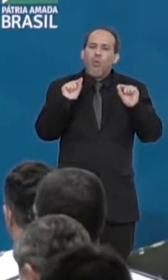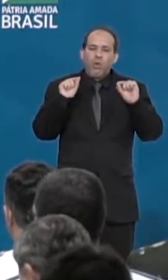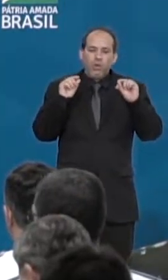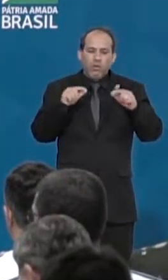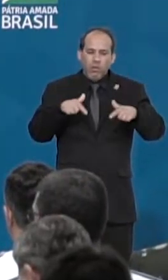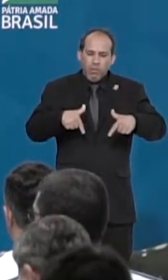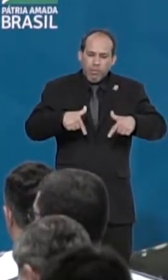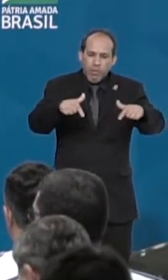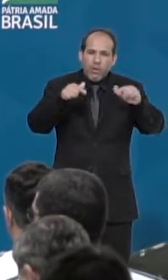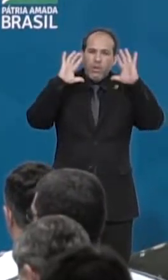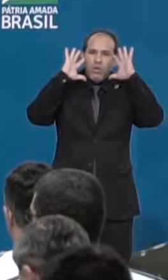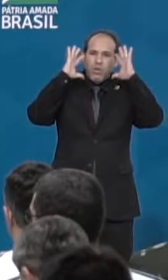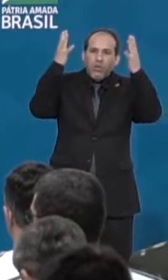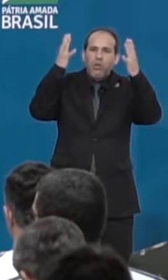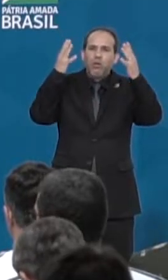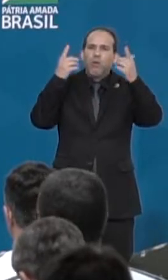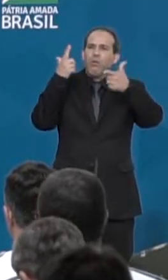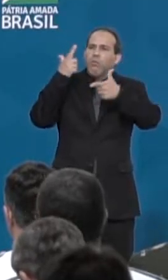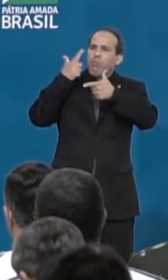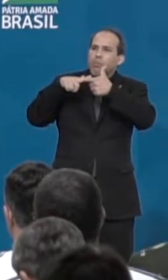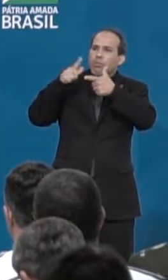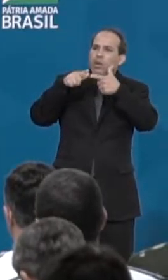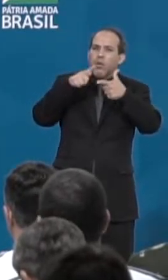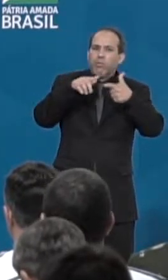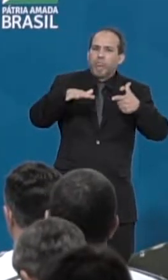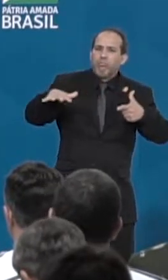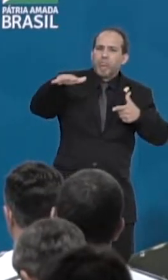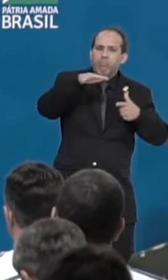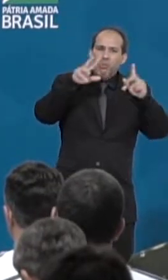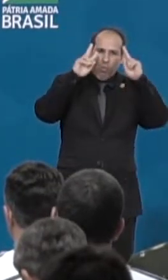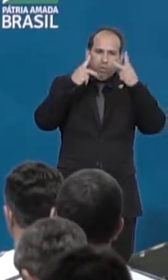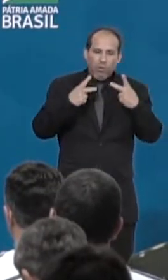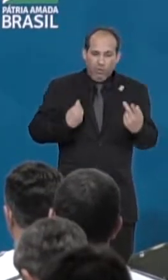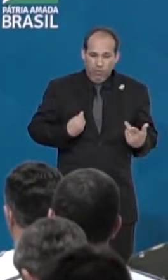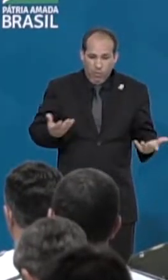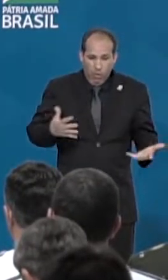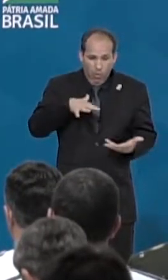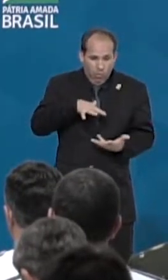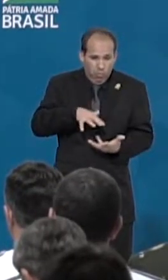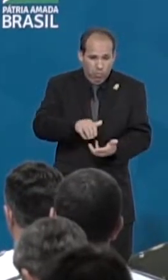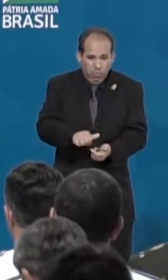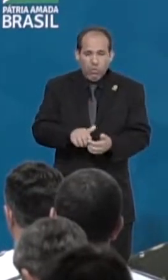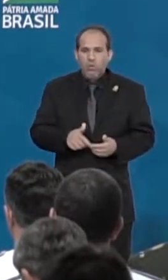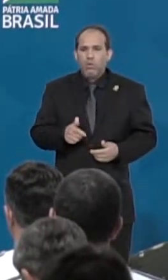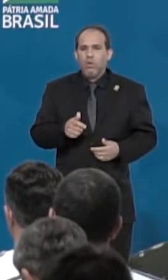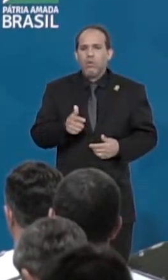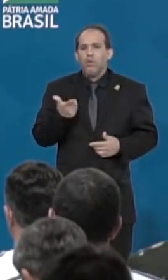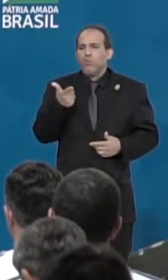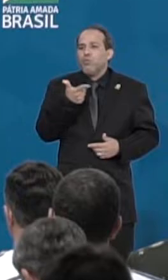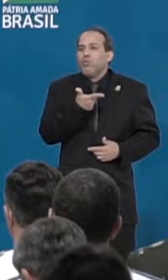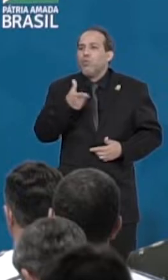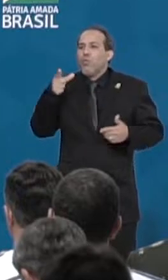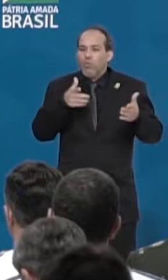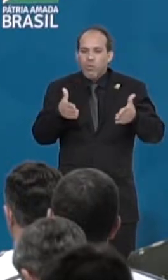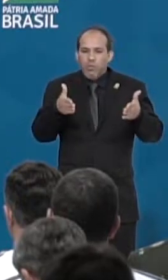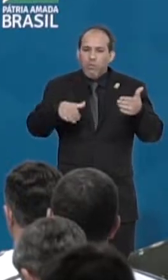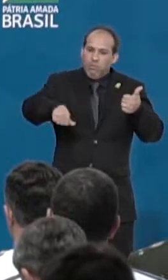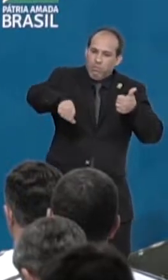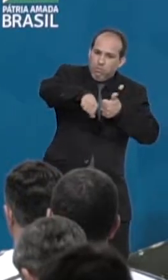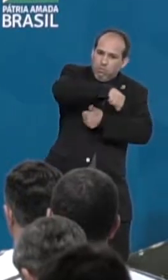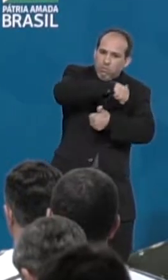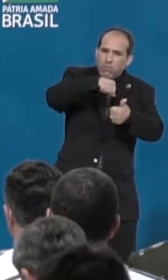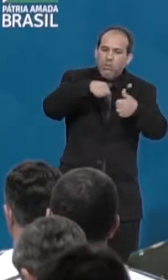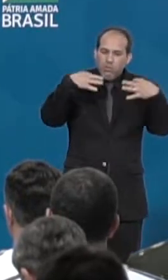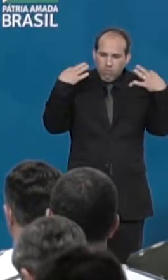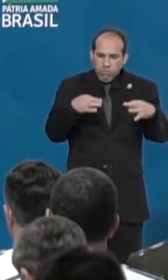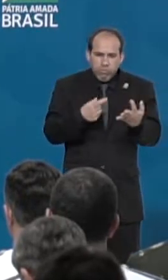soluções para a crise humanitária que vivenciamos. Não existe outro caminho que não seja o